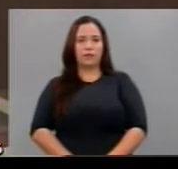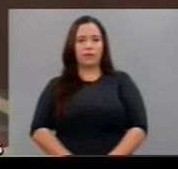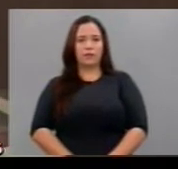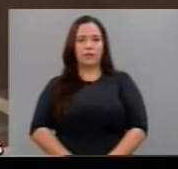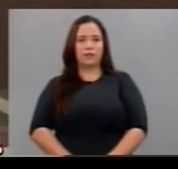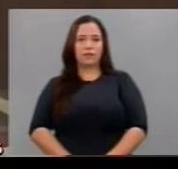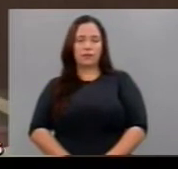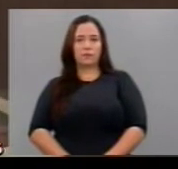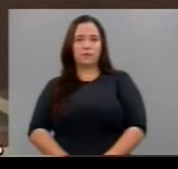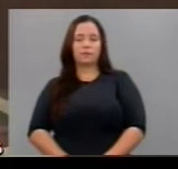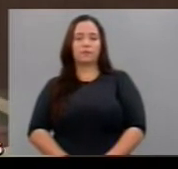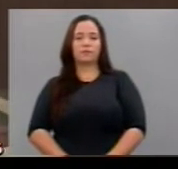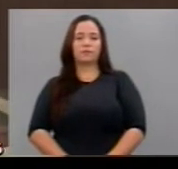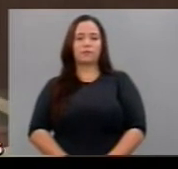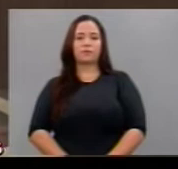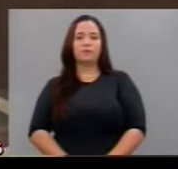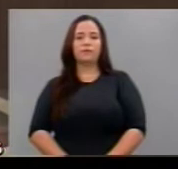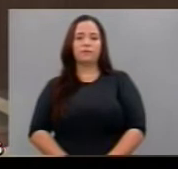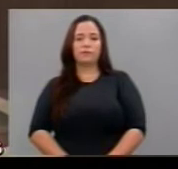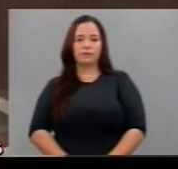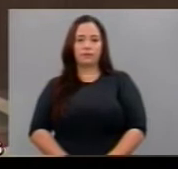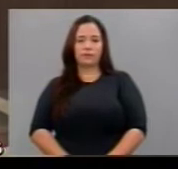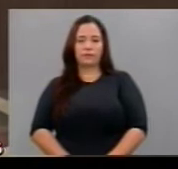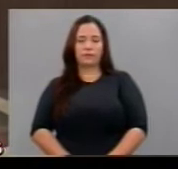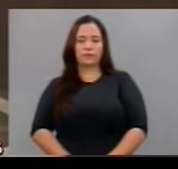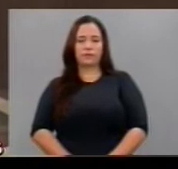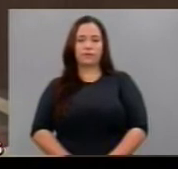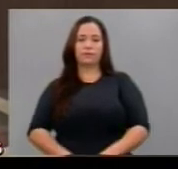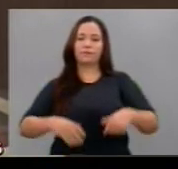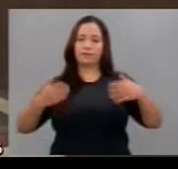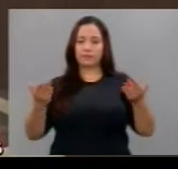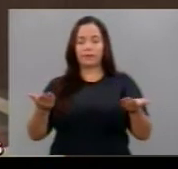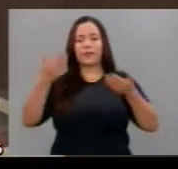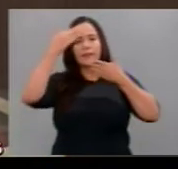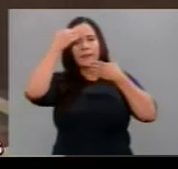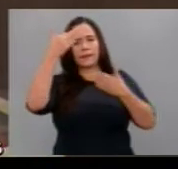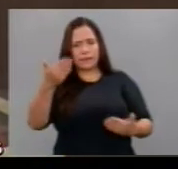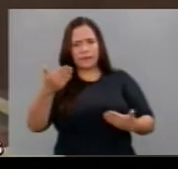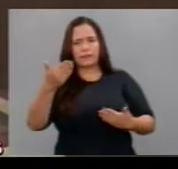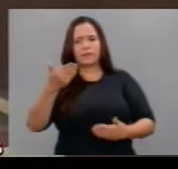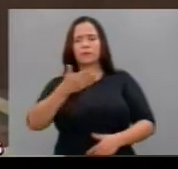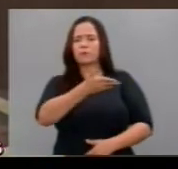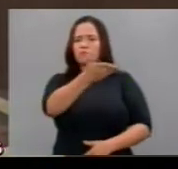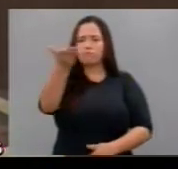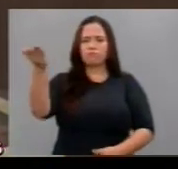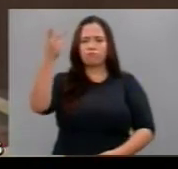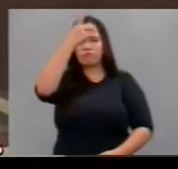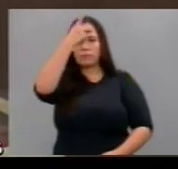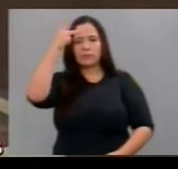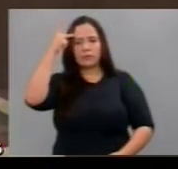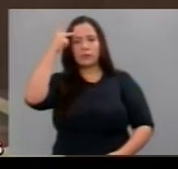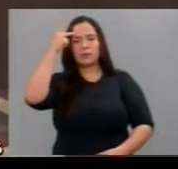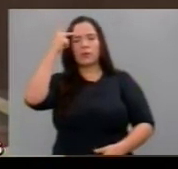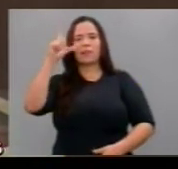Para concluir, deputado. Para concluir, agradecendo, portanto, a todos estes e estas que,